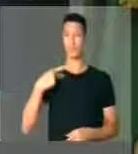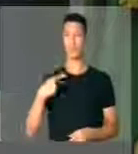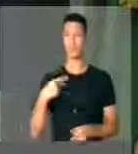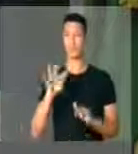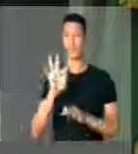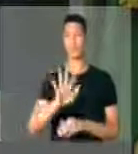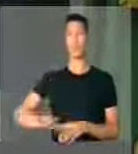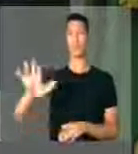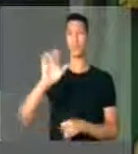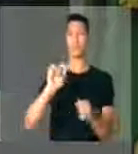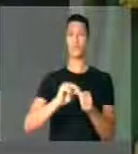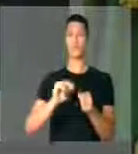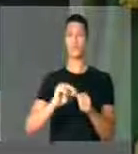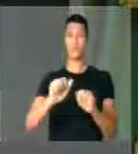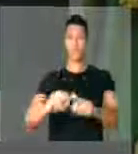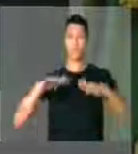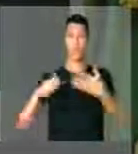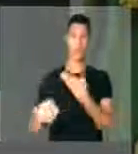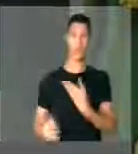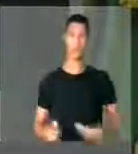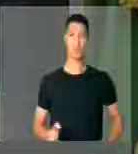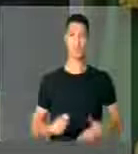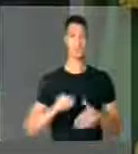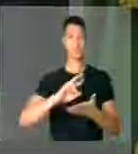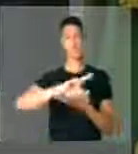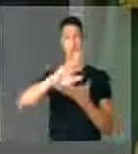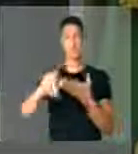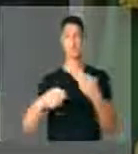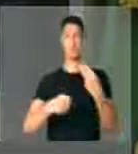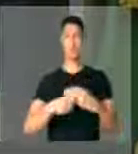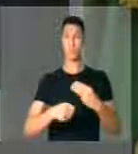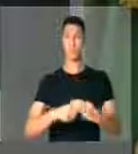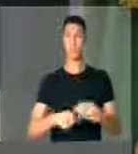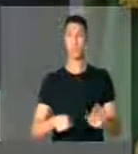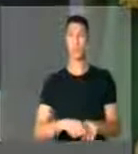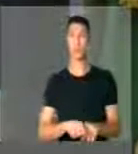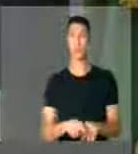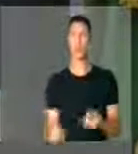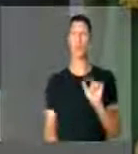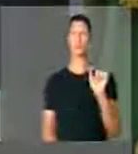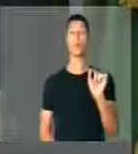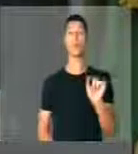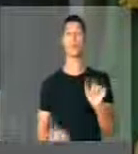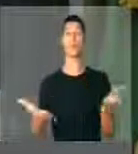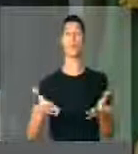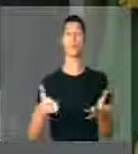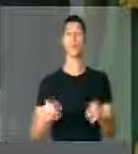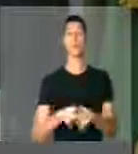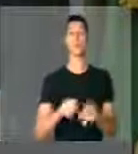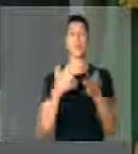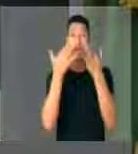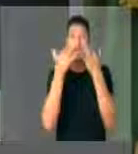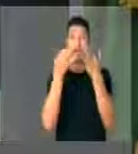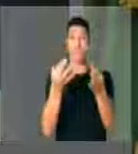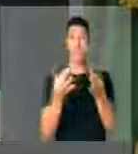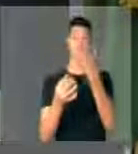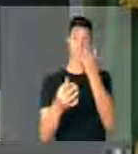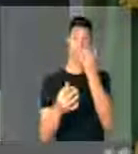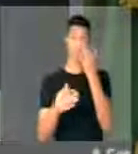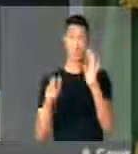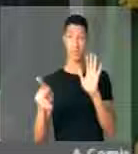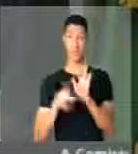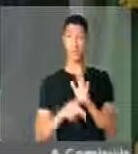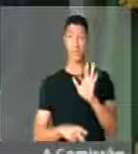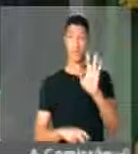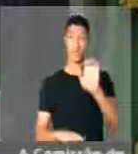Público Federal está fazendo audiências públicas em diversos municípios e o que nesse caso, inclusive, chama atenção, a